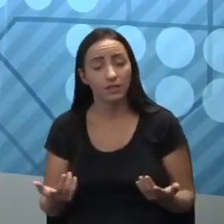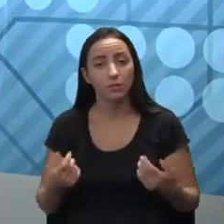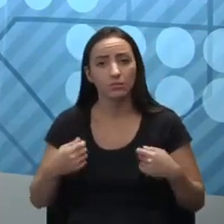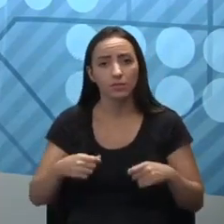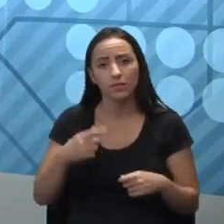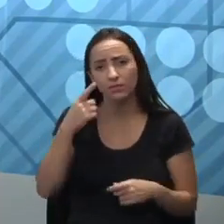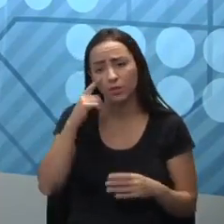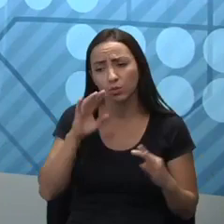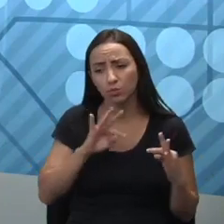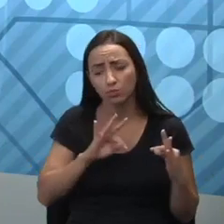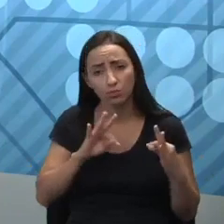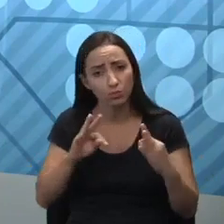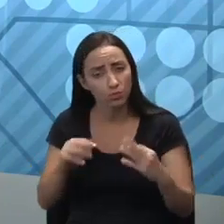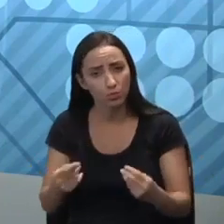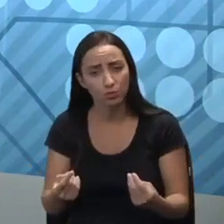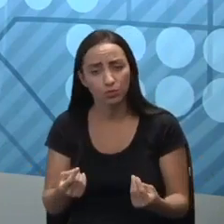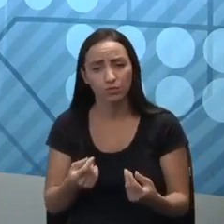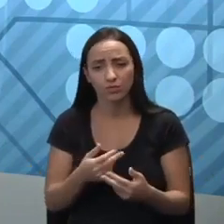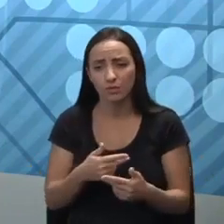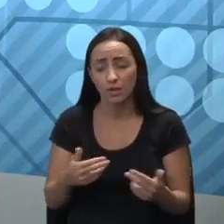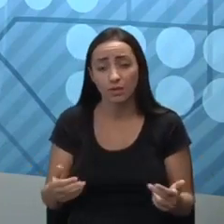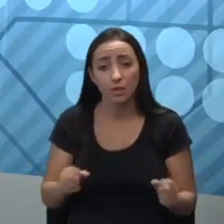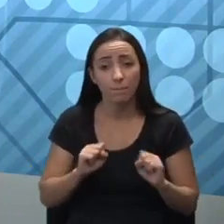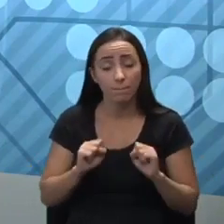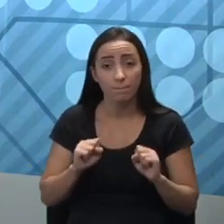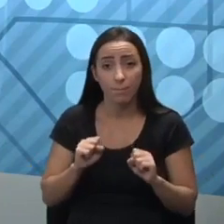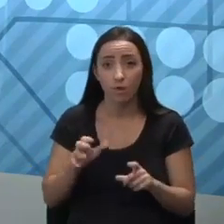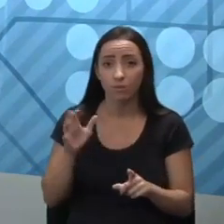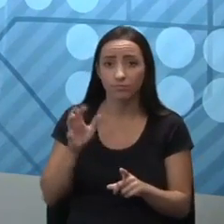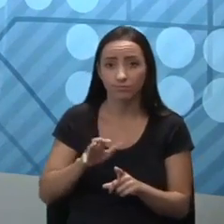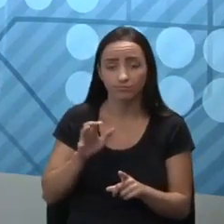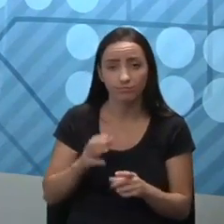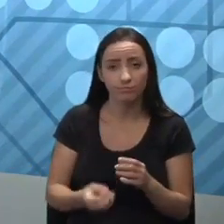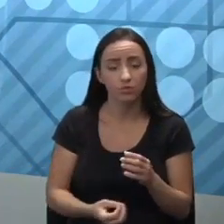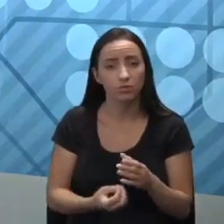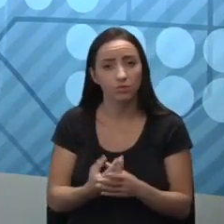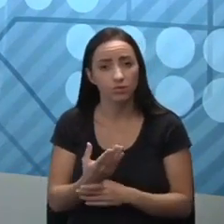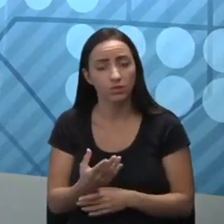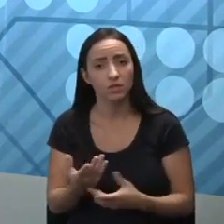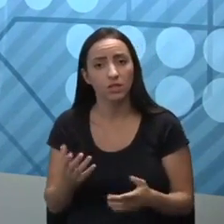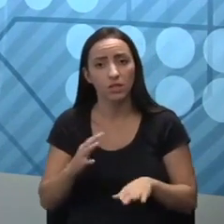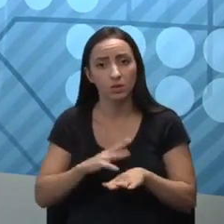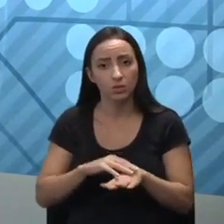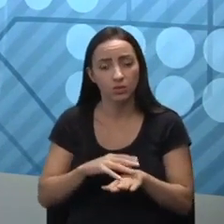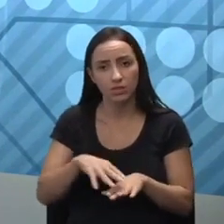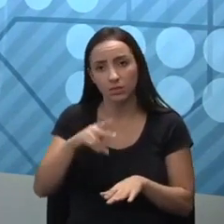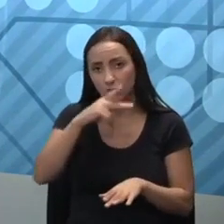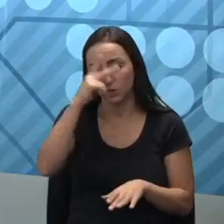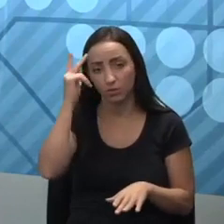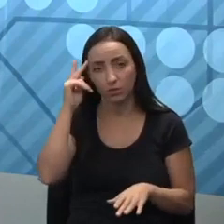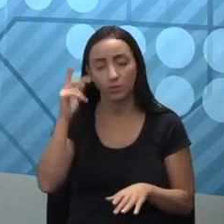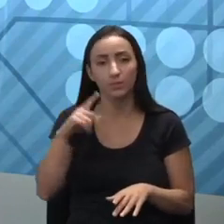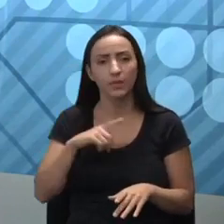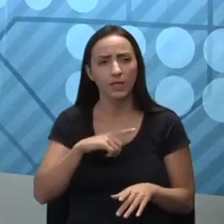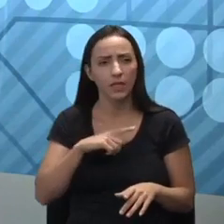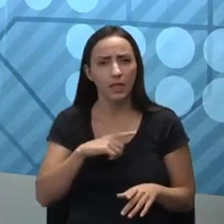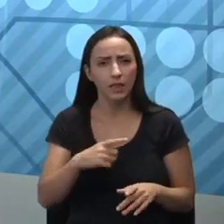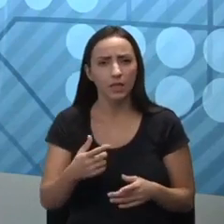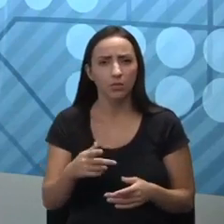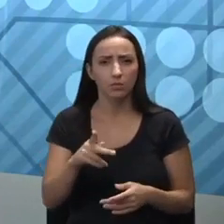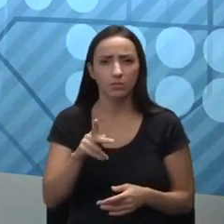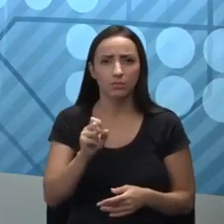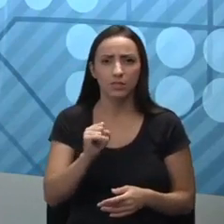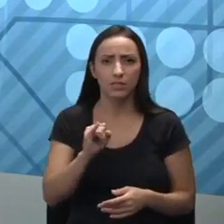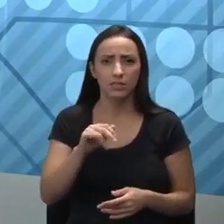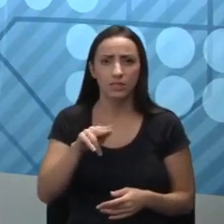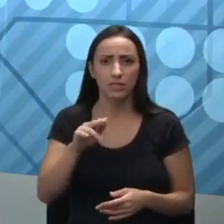todos os fatores que podem causar, né, aquela doença no indivíduo. Tem um psiquiatra que eu